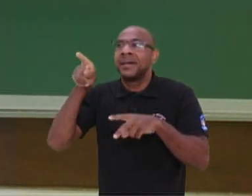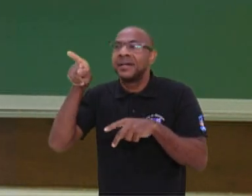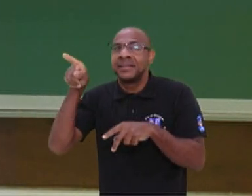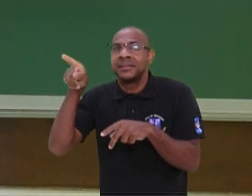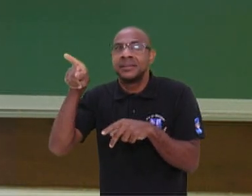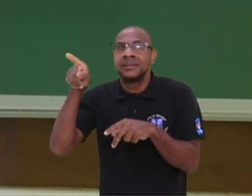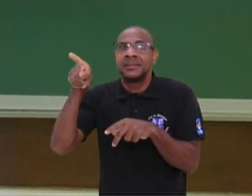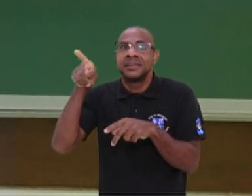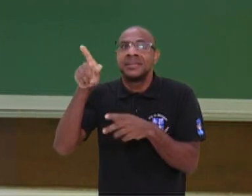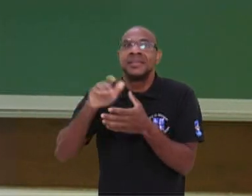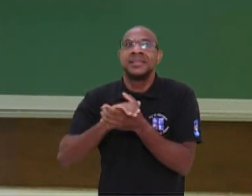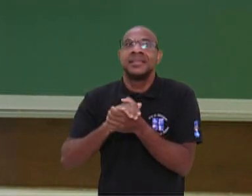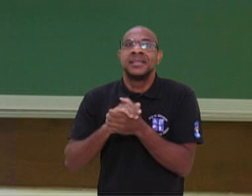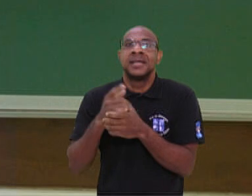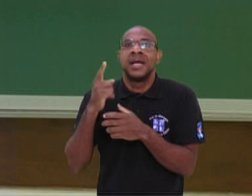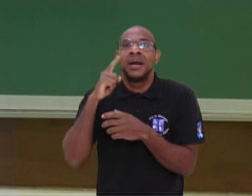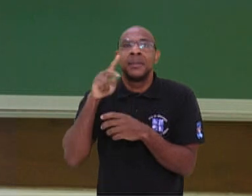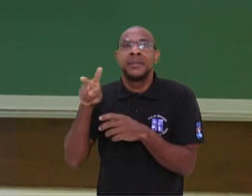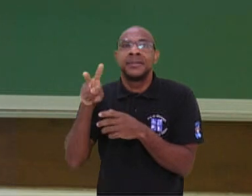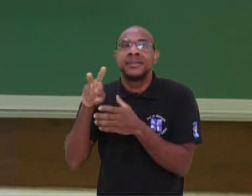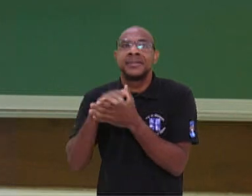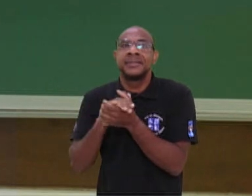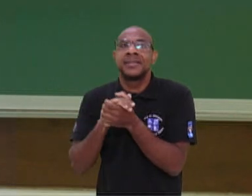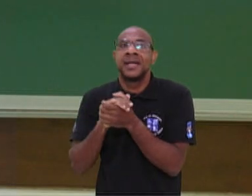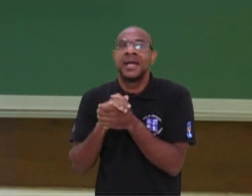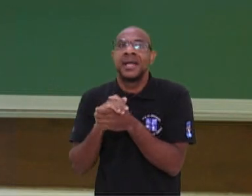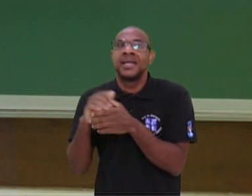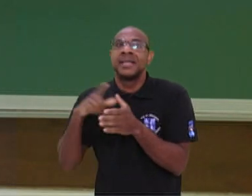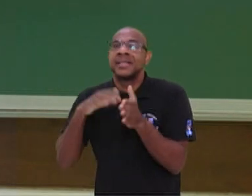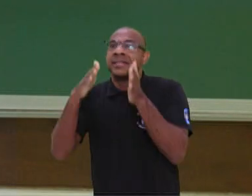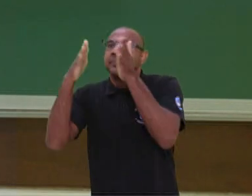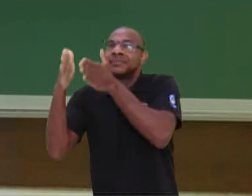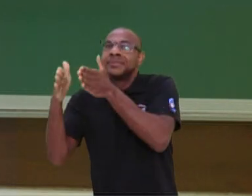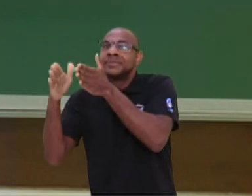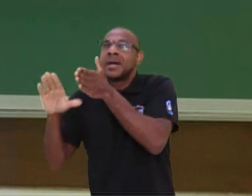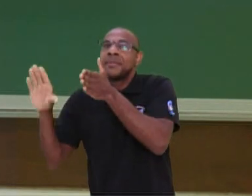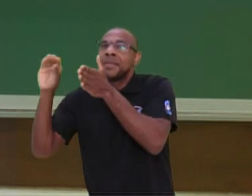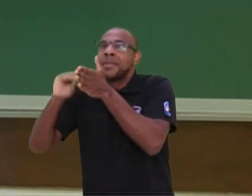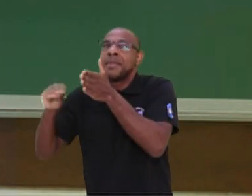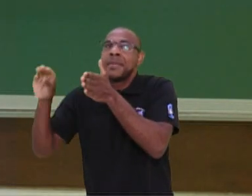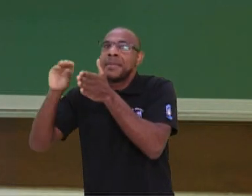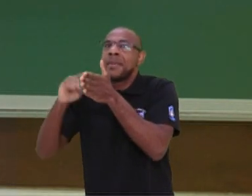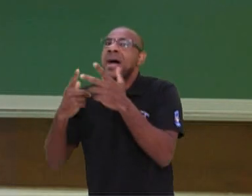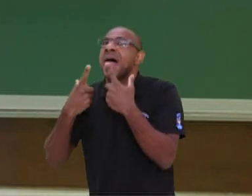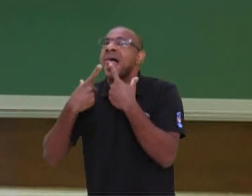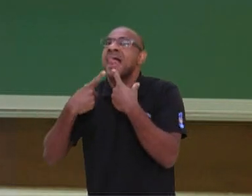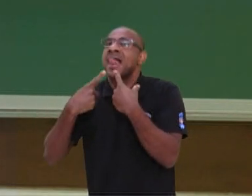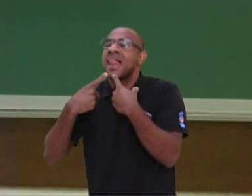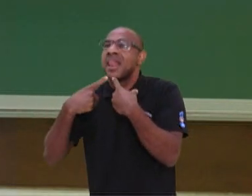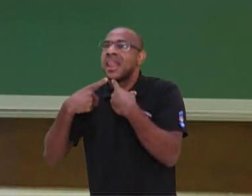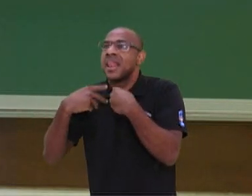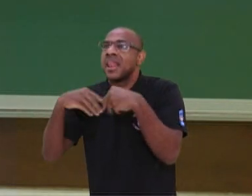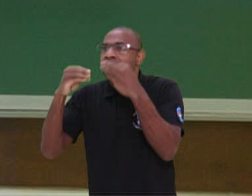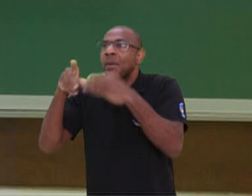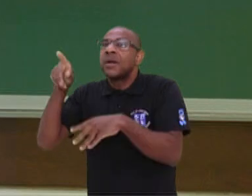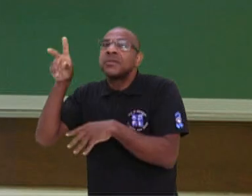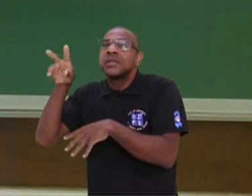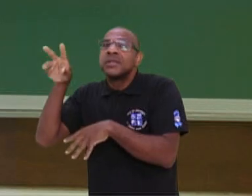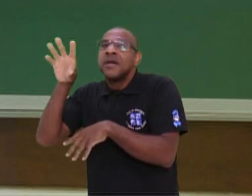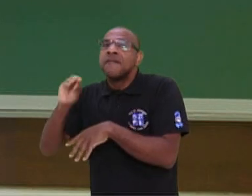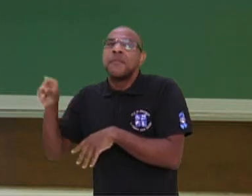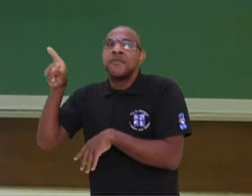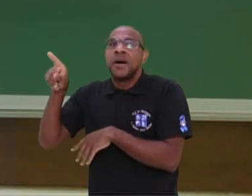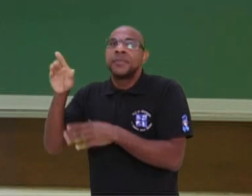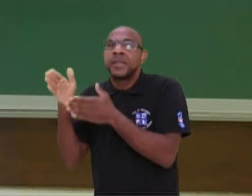em linguagem verbal, e a leitura que se faz aqui, volto a repetir, ela não é linear, Eu tenho que ir decompondo